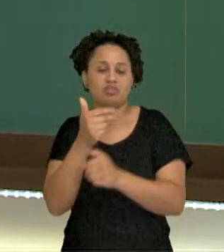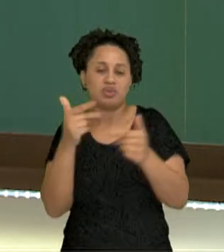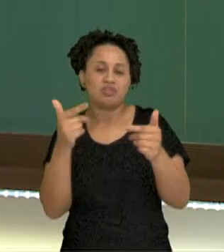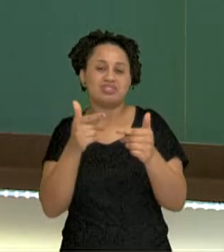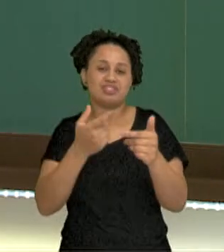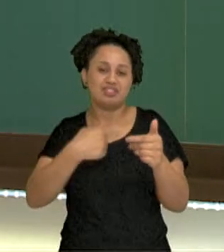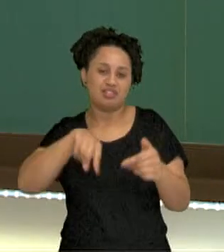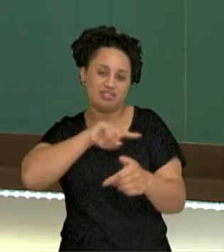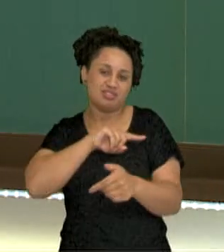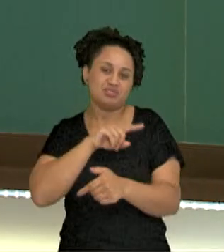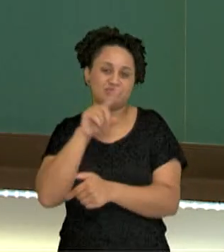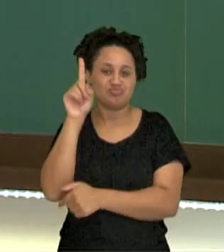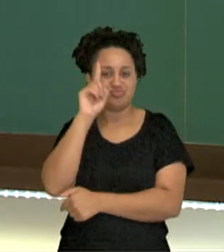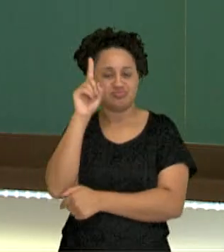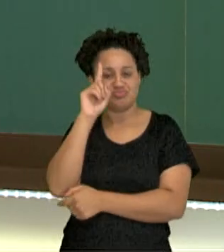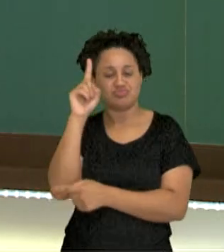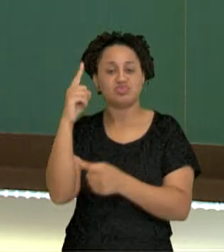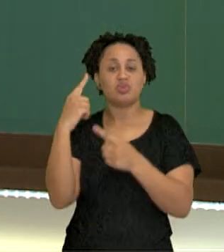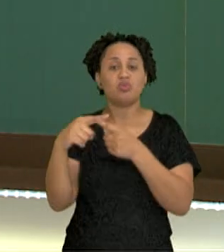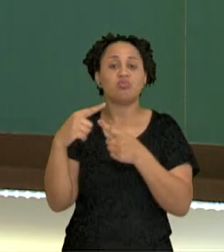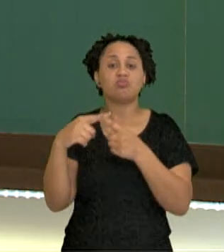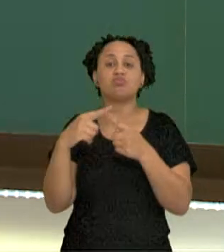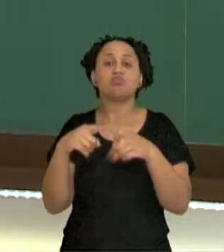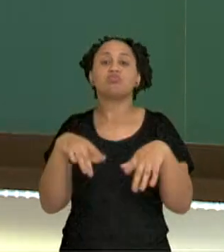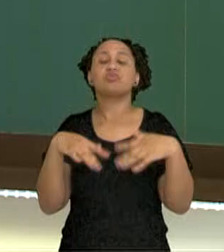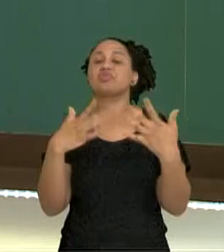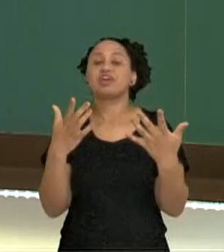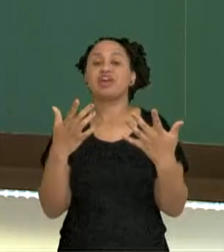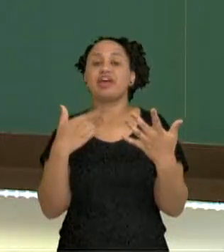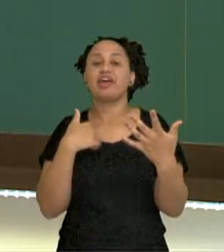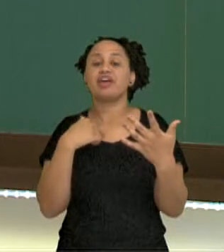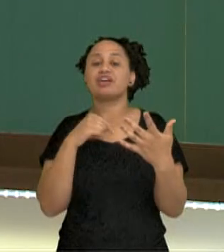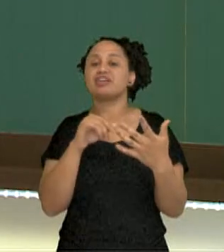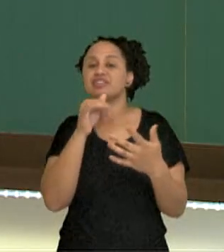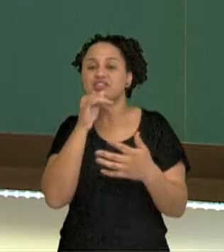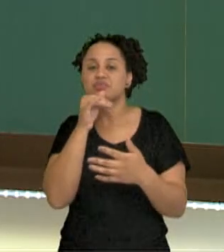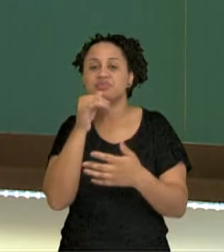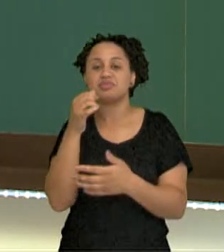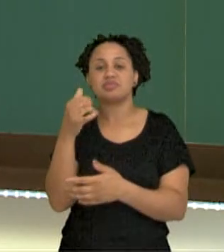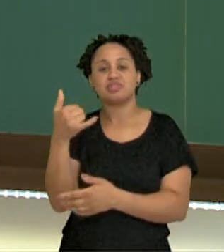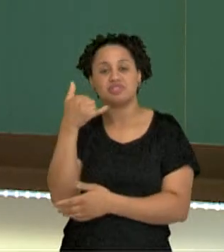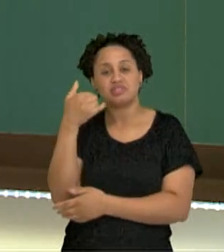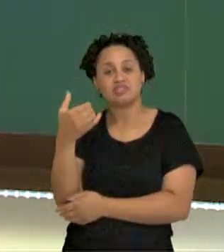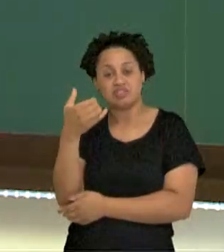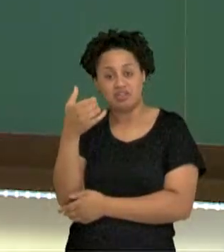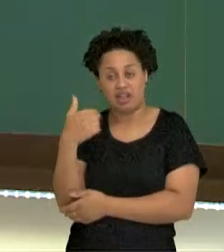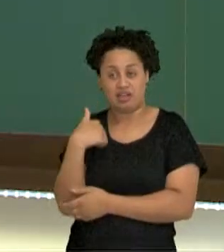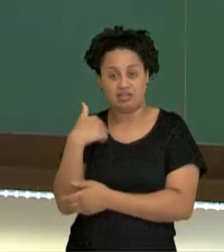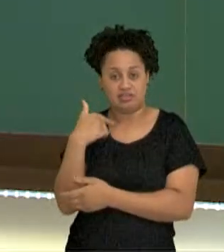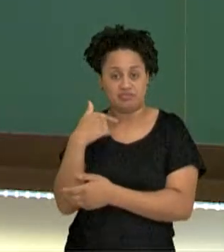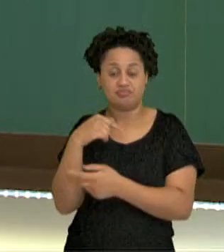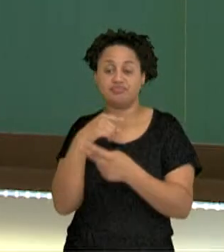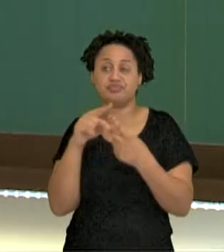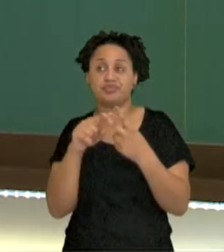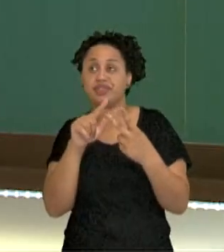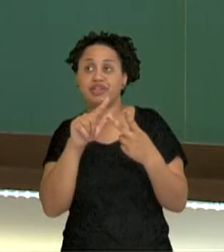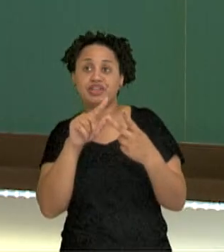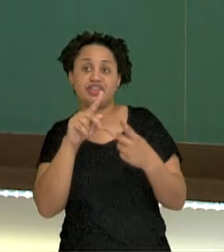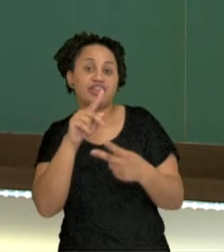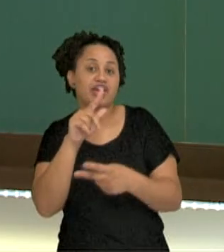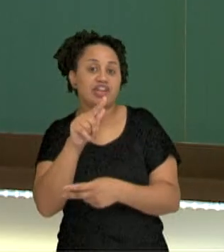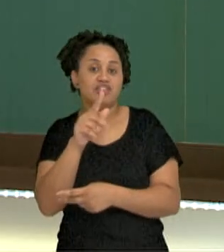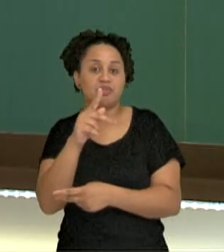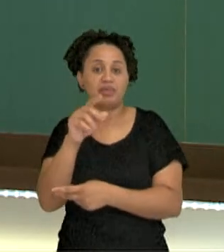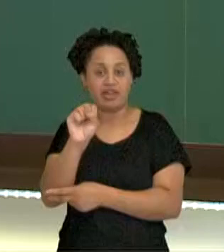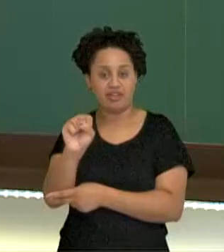mais da nossa realidade, quando a gente vai falar em sinal de celular, localização de GPS. Essa